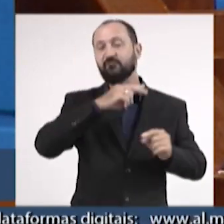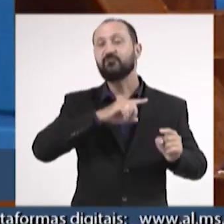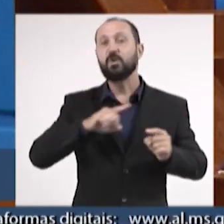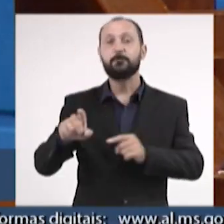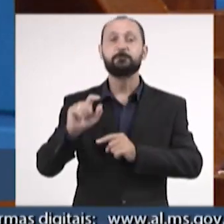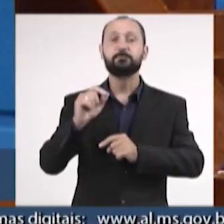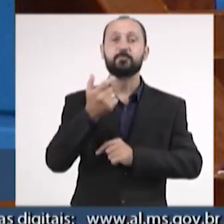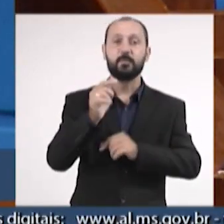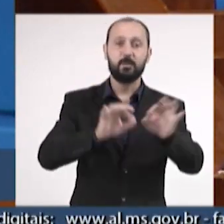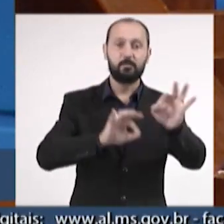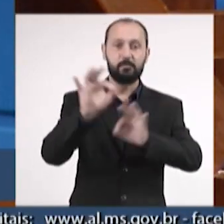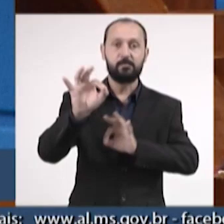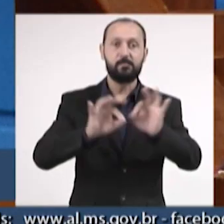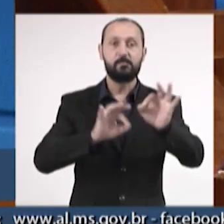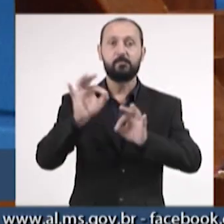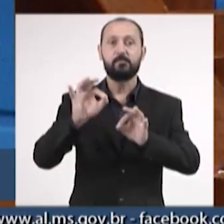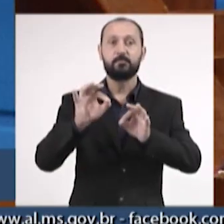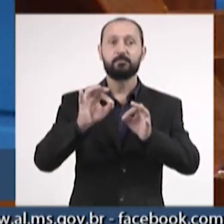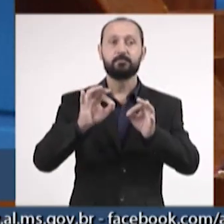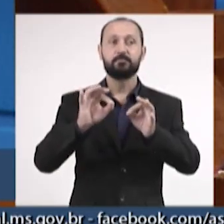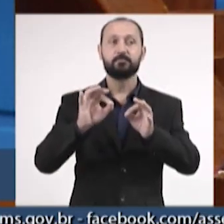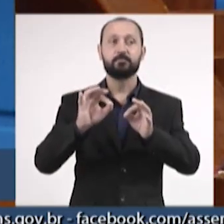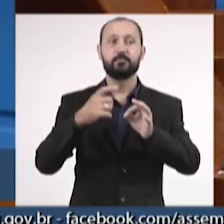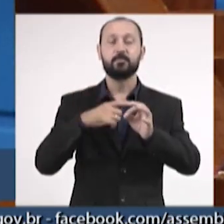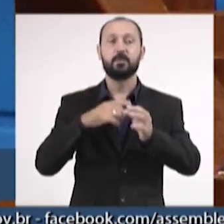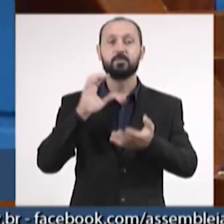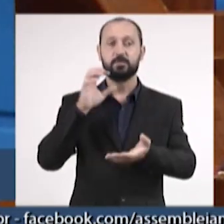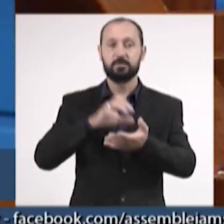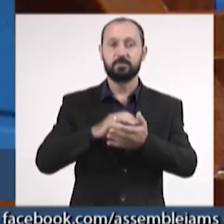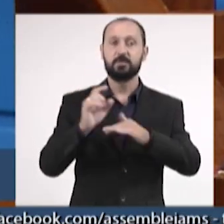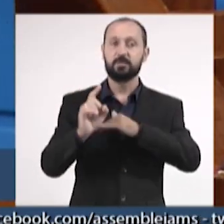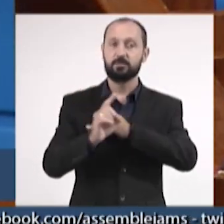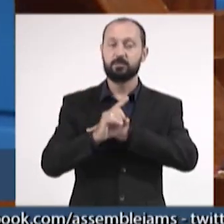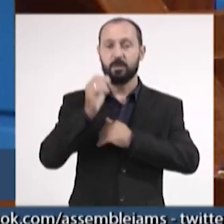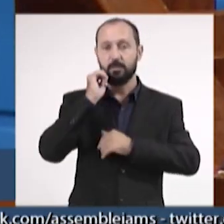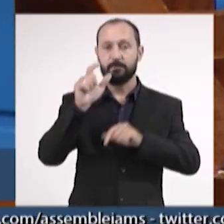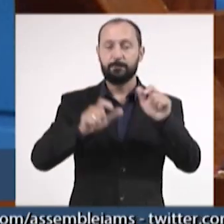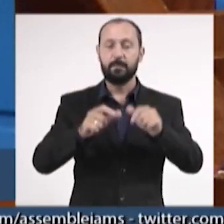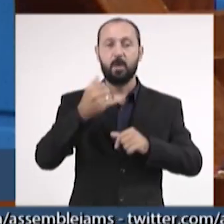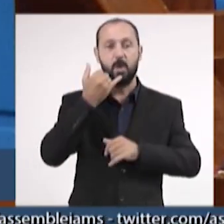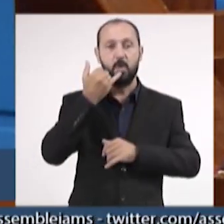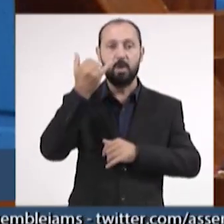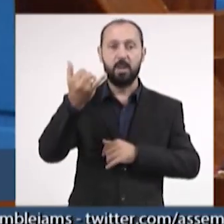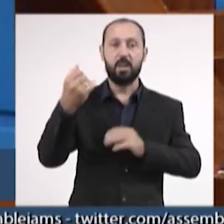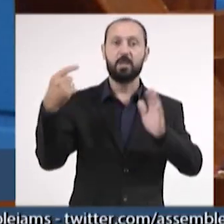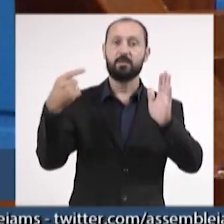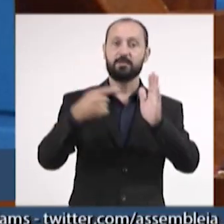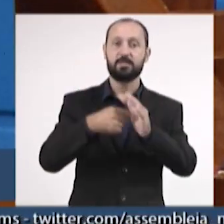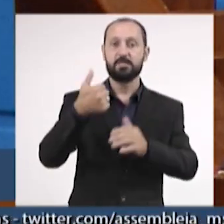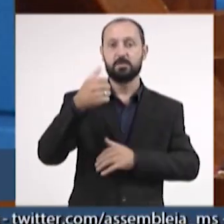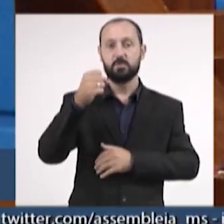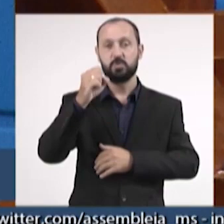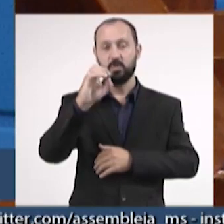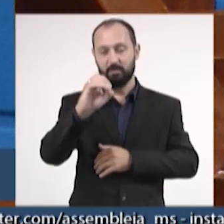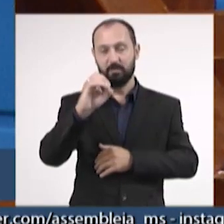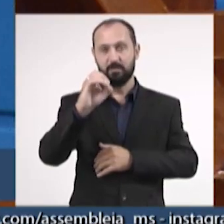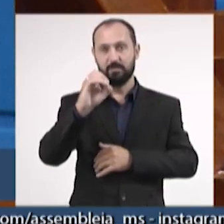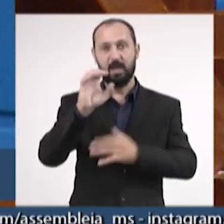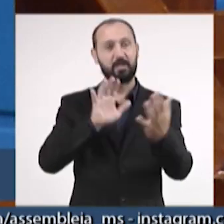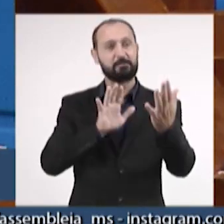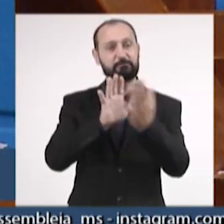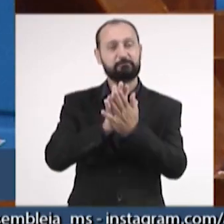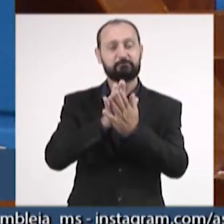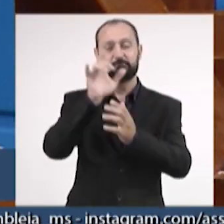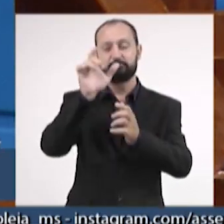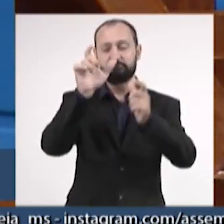a reestruturação da Central de Atendimento às Mulheres, o LIG 180, o enfrentamento ao feminicídio,